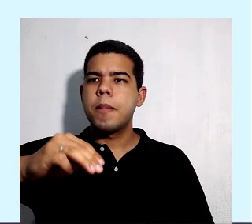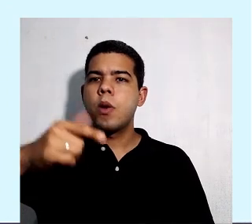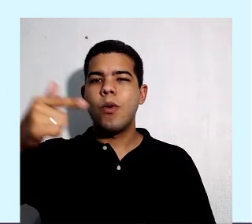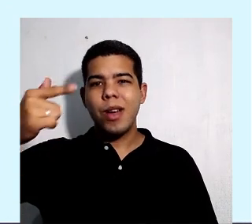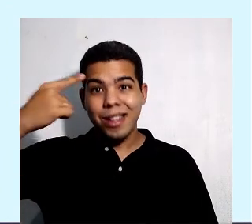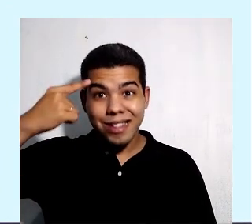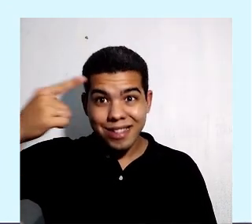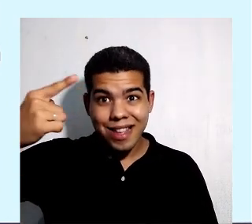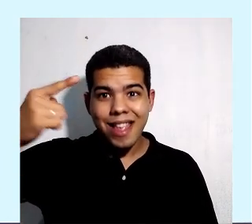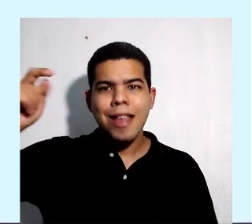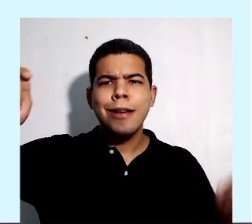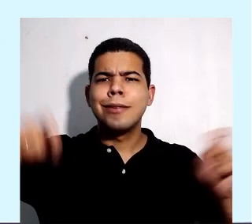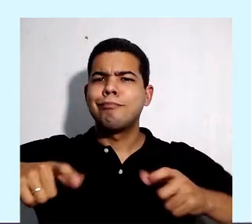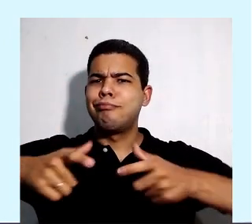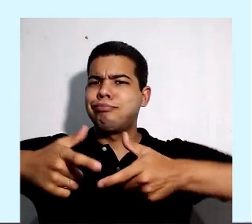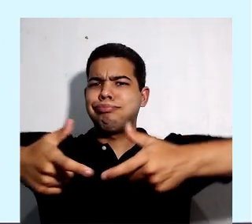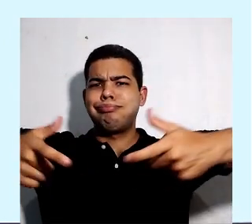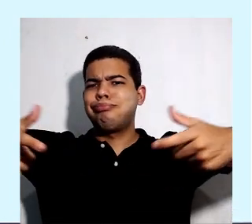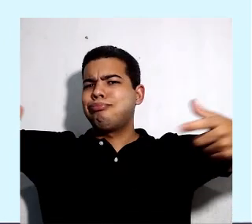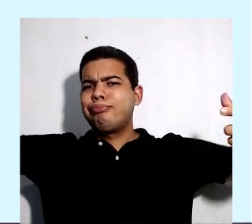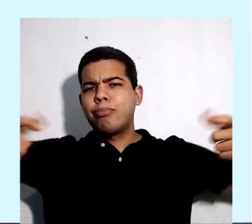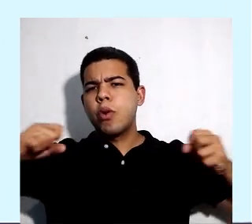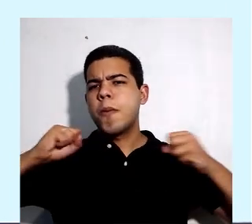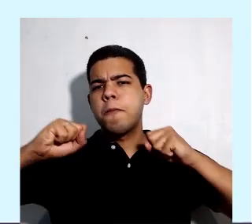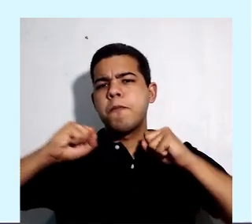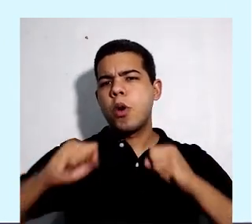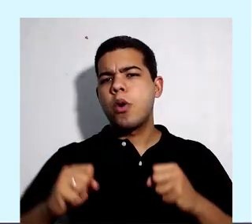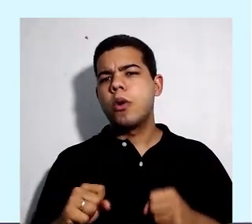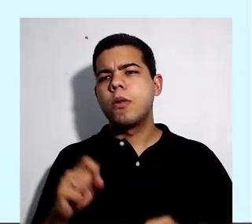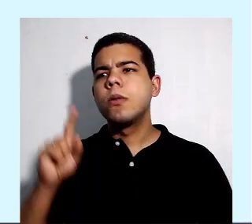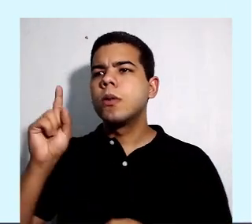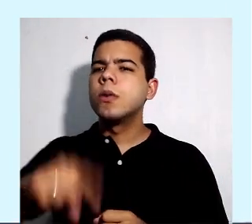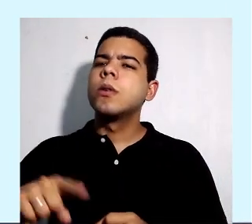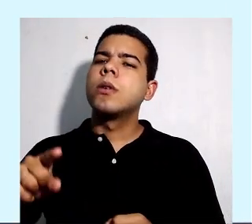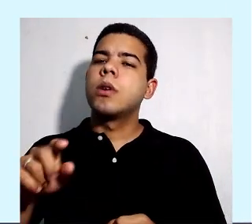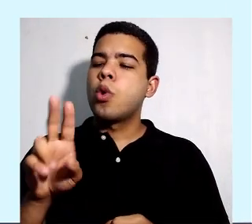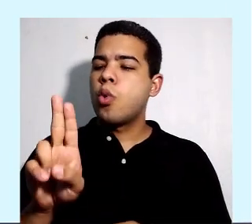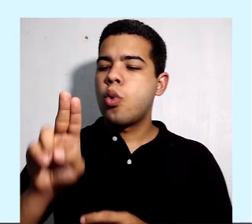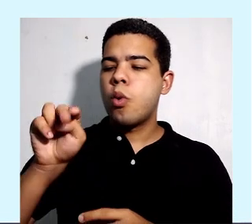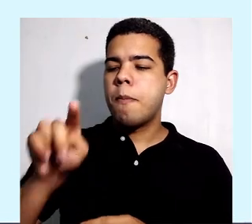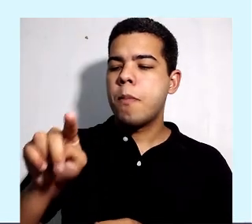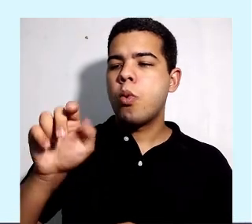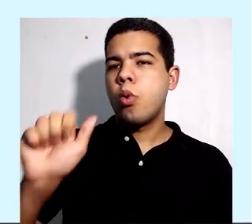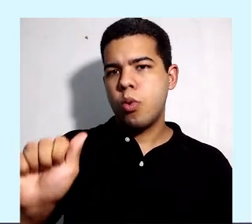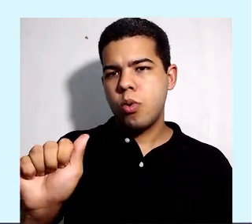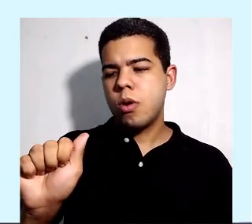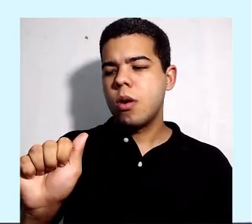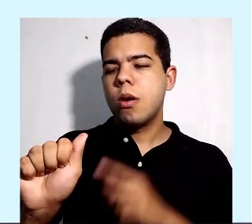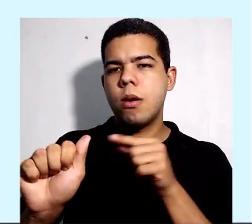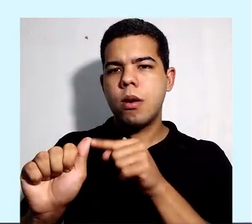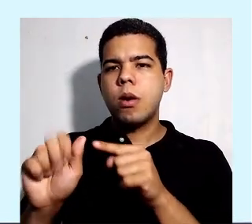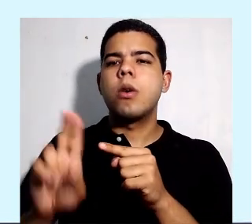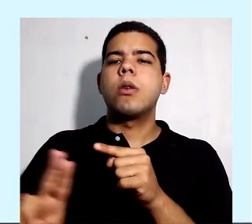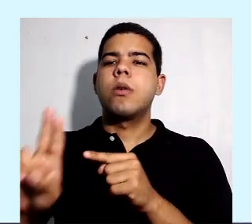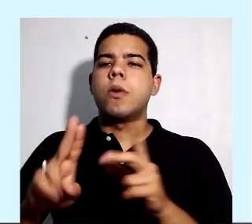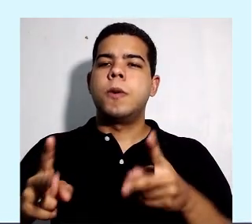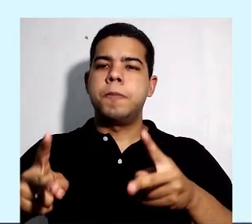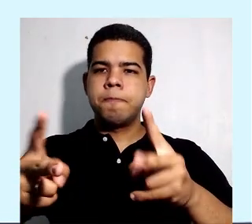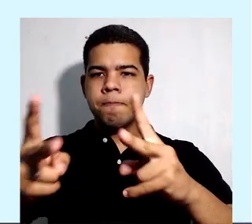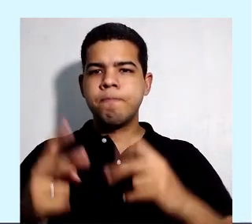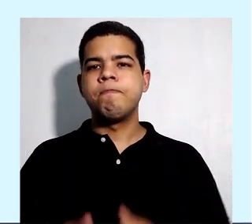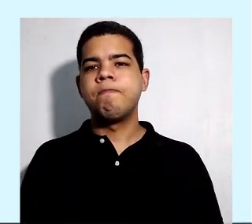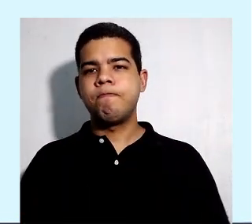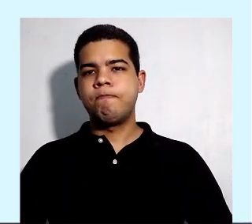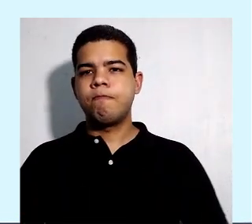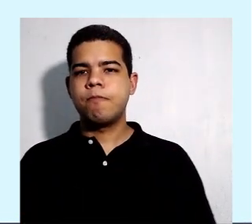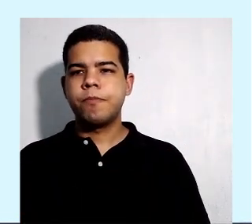já vai tomando uma forma muito maior, né? Mas a ideia é usar unidade de área com esse quadradinho que você tem aí.